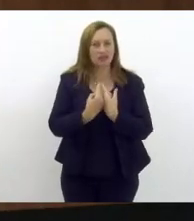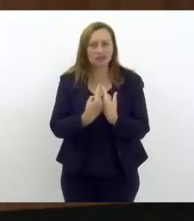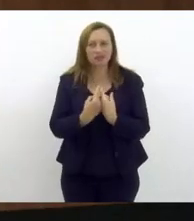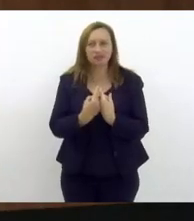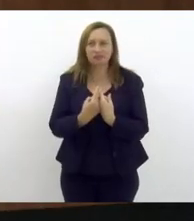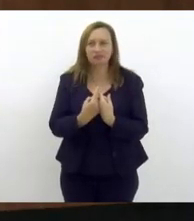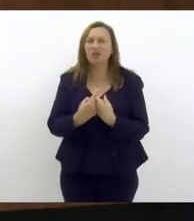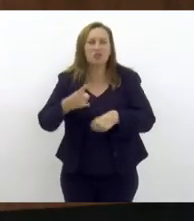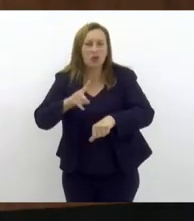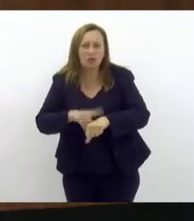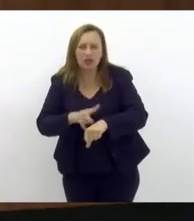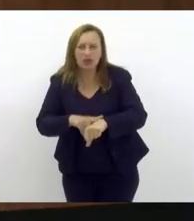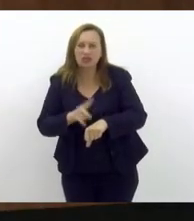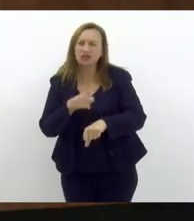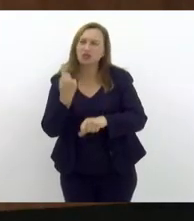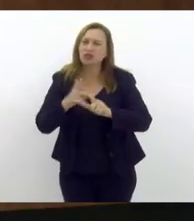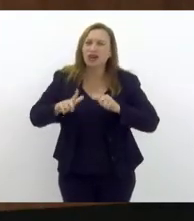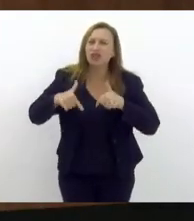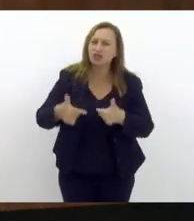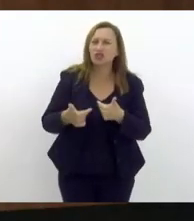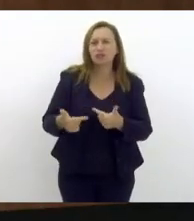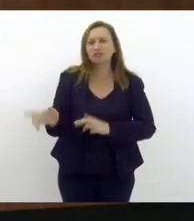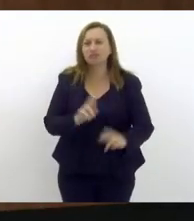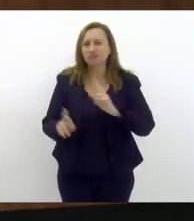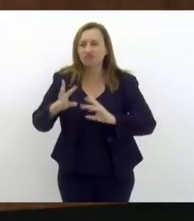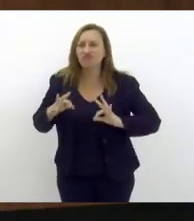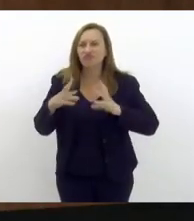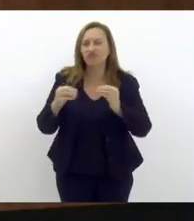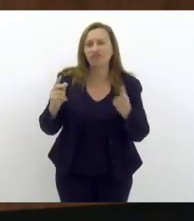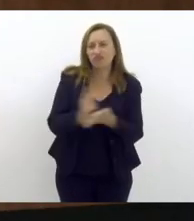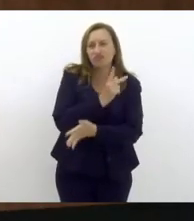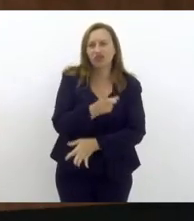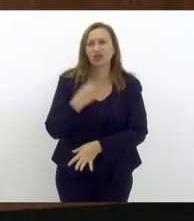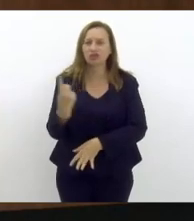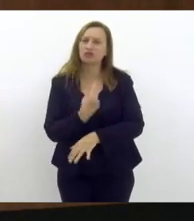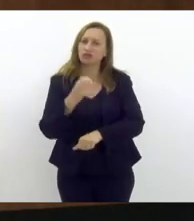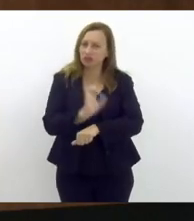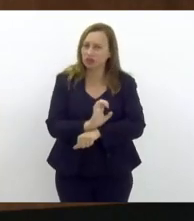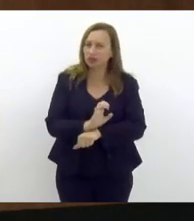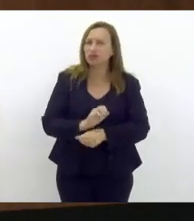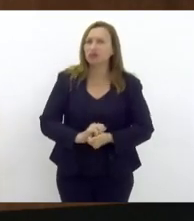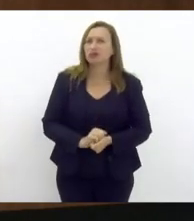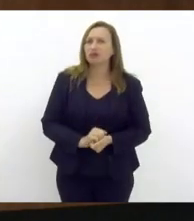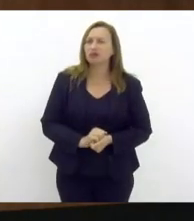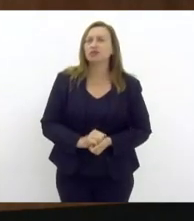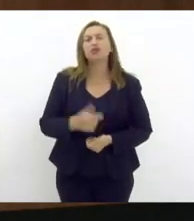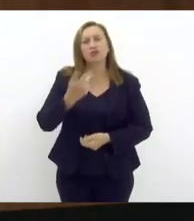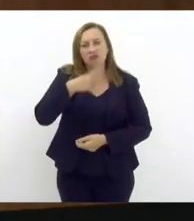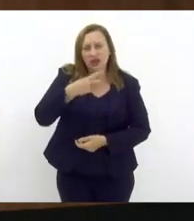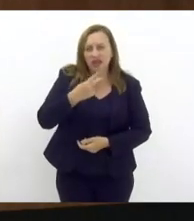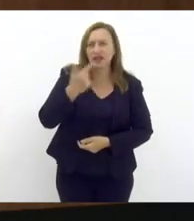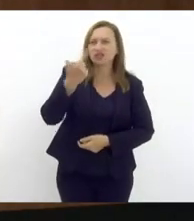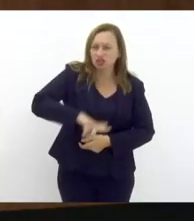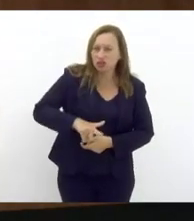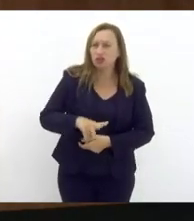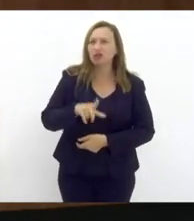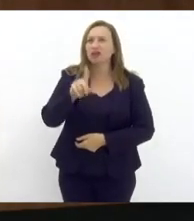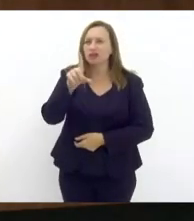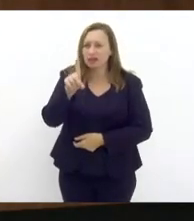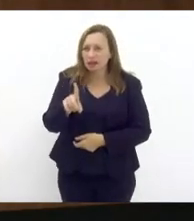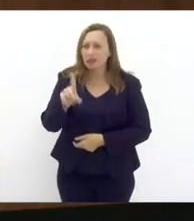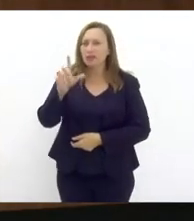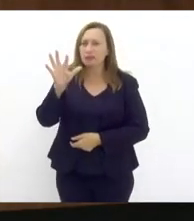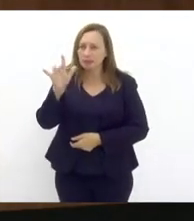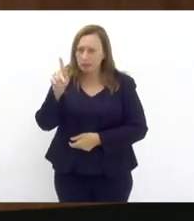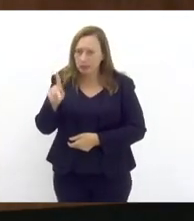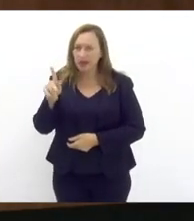Então é hora de nós tomarmos uma atitude com relação a tudo que vem acontecendo dentro do nosso estado. E aí vou bater mais uma vez na DPF 635,